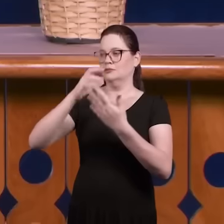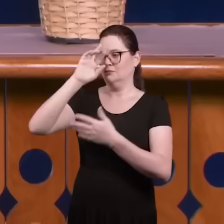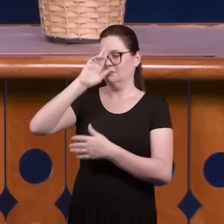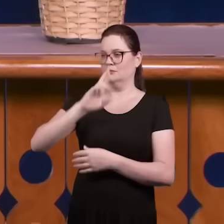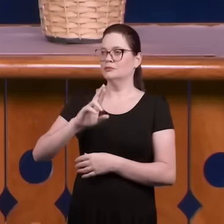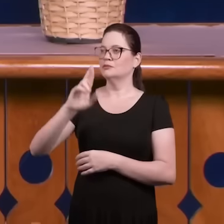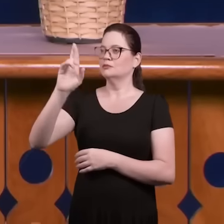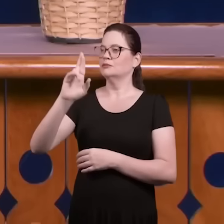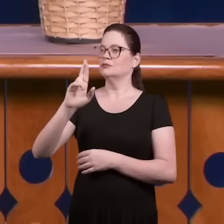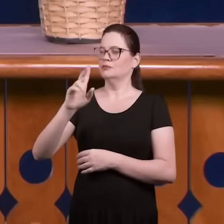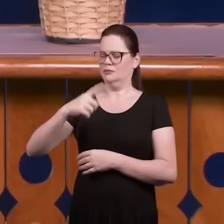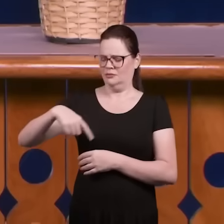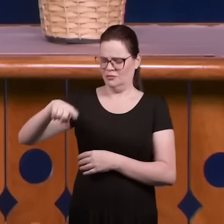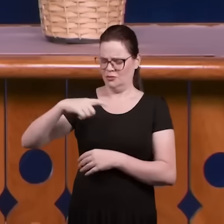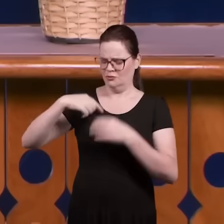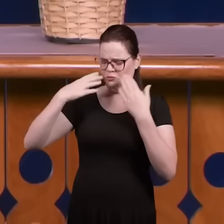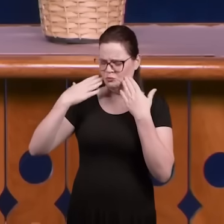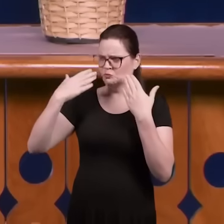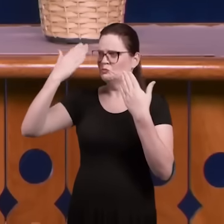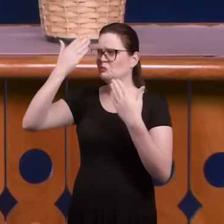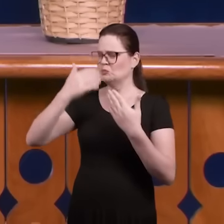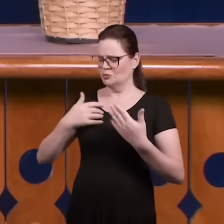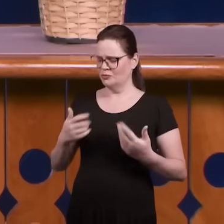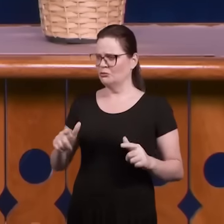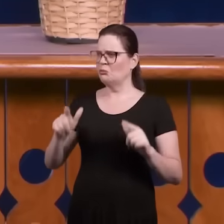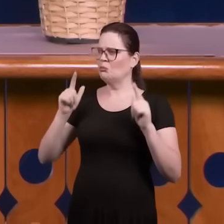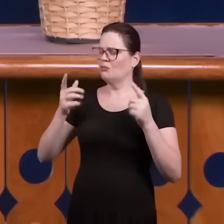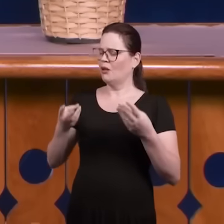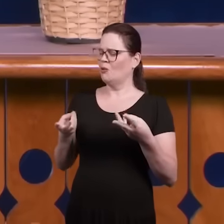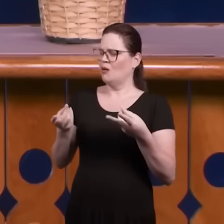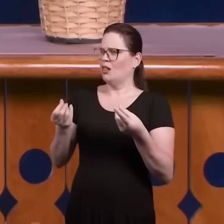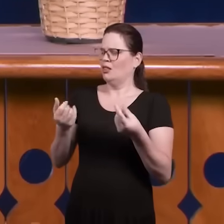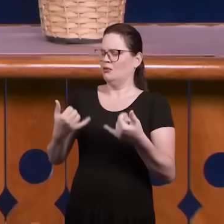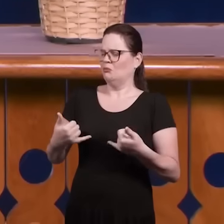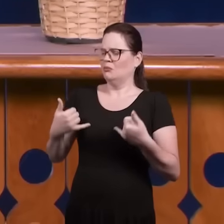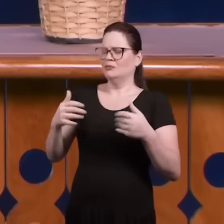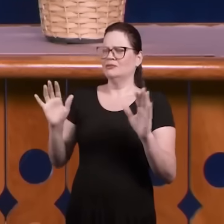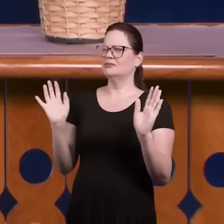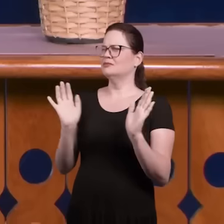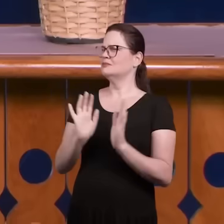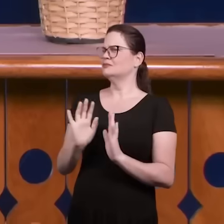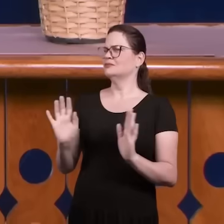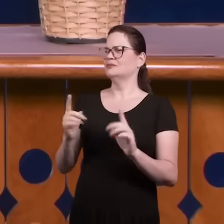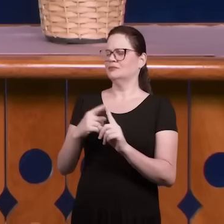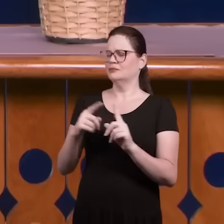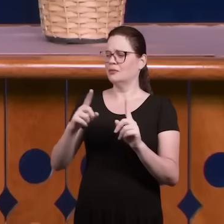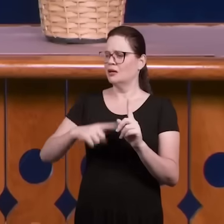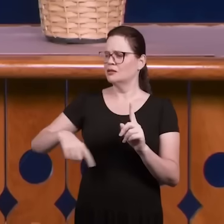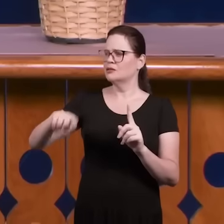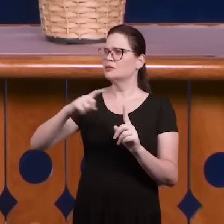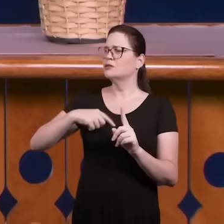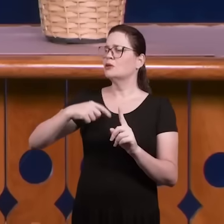Ti, não apresentamos a nossa qualidade, não apresentamos